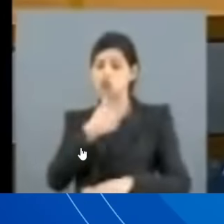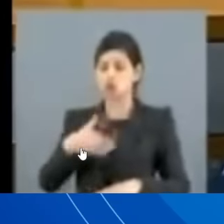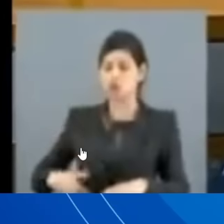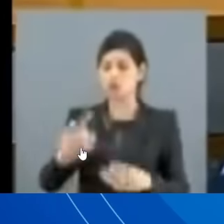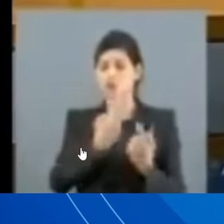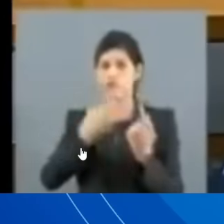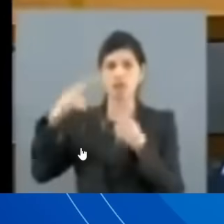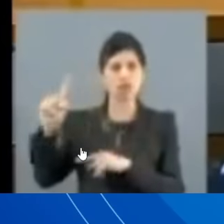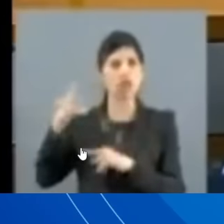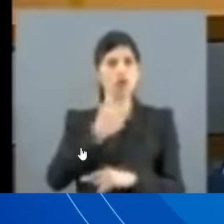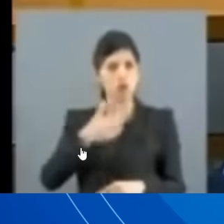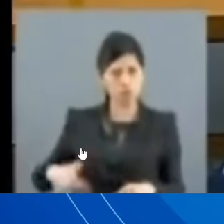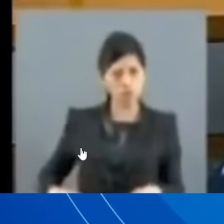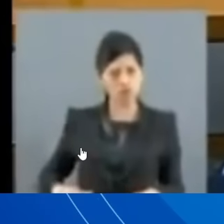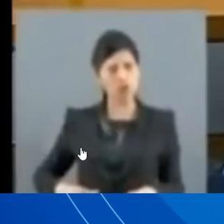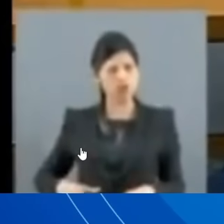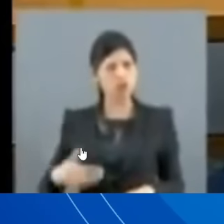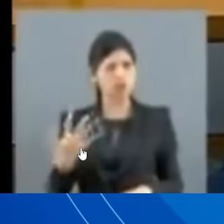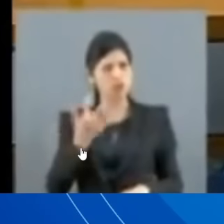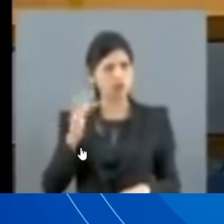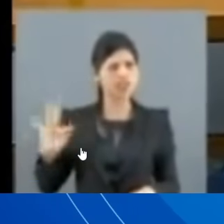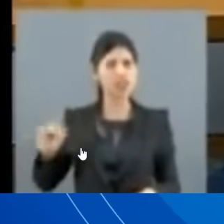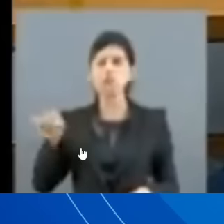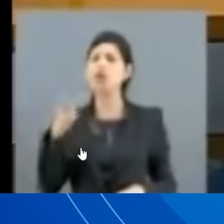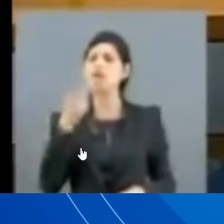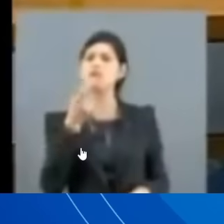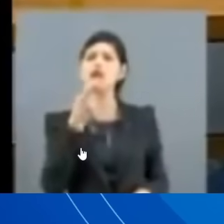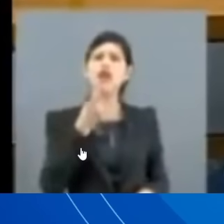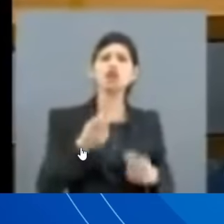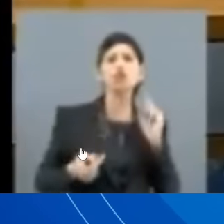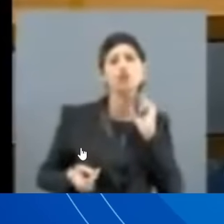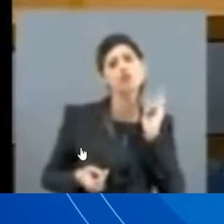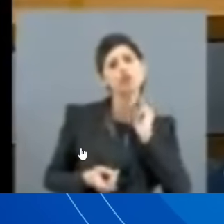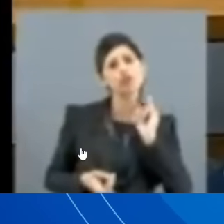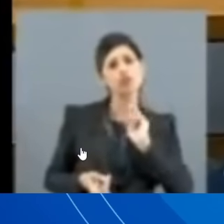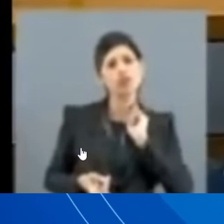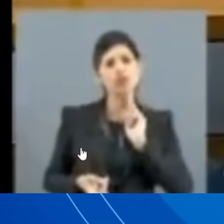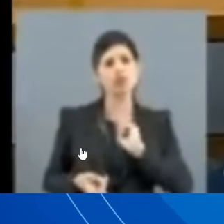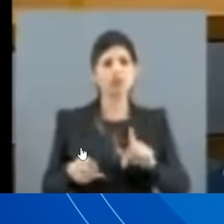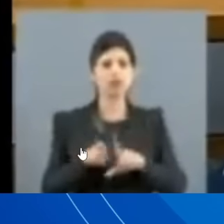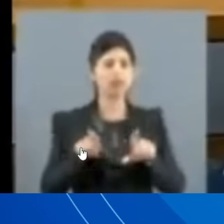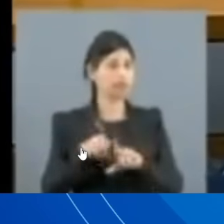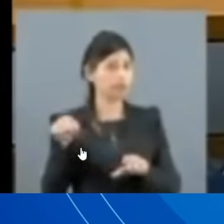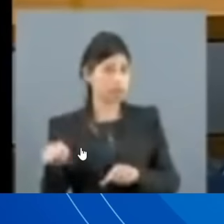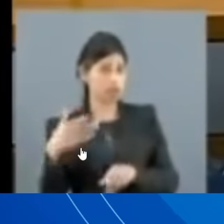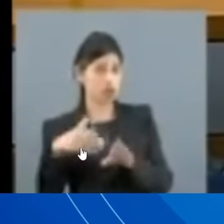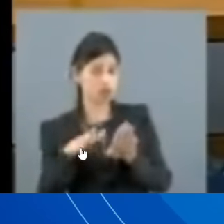Nicolas. Porque falaram sobre a resolução do Conselho, né?